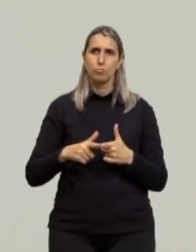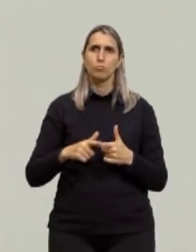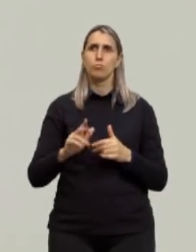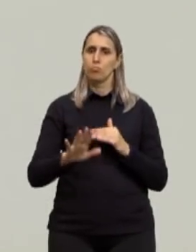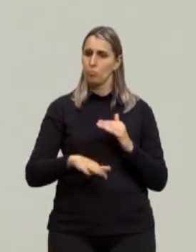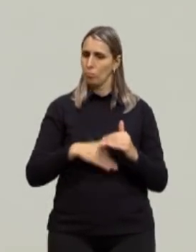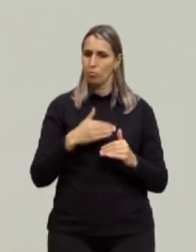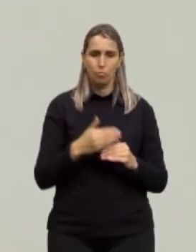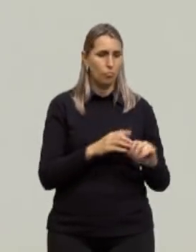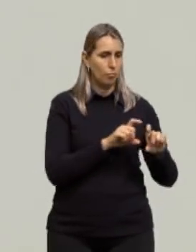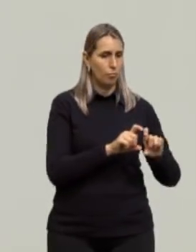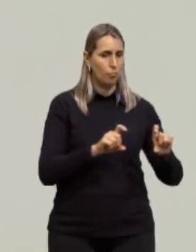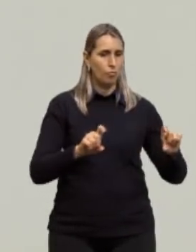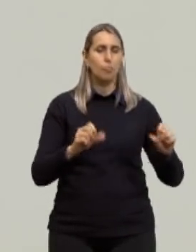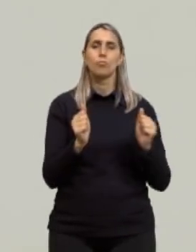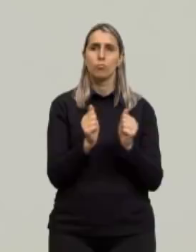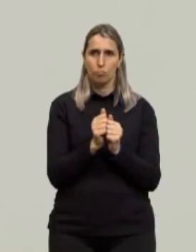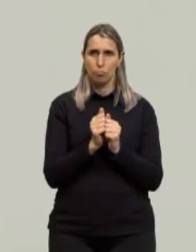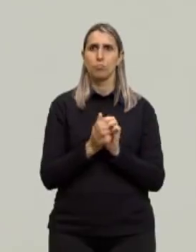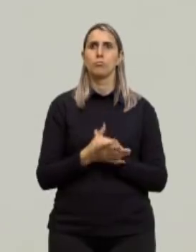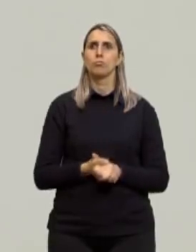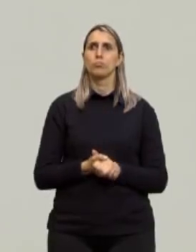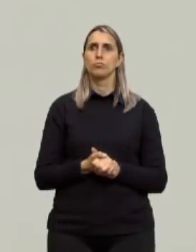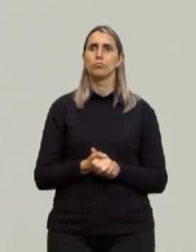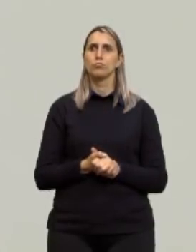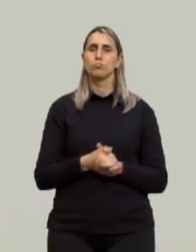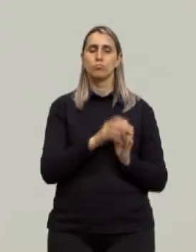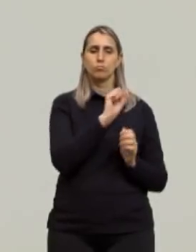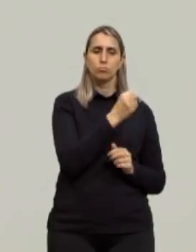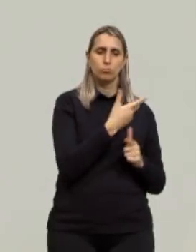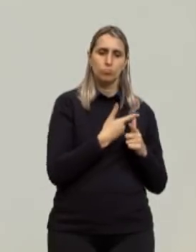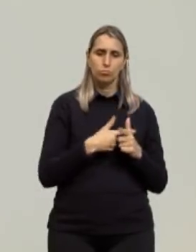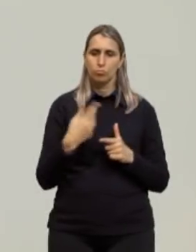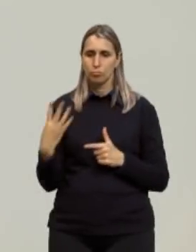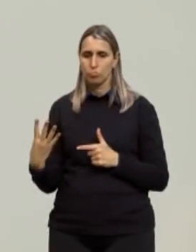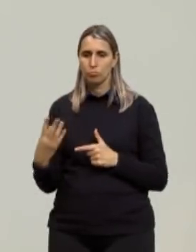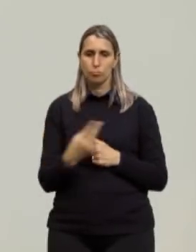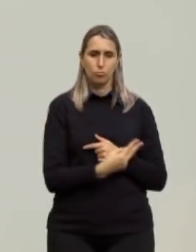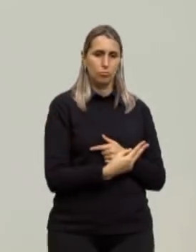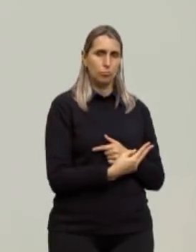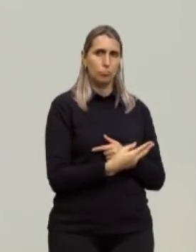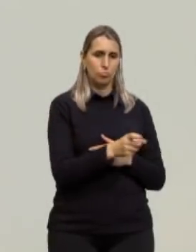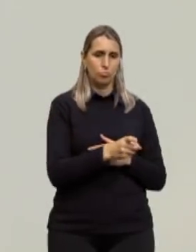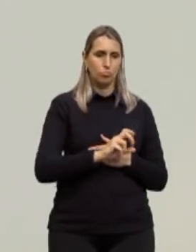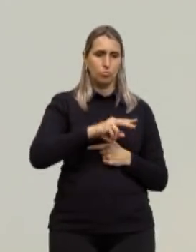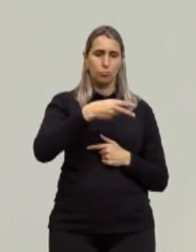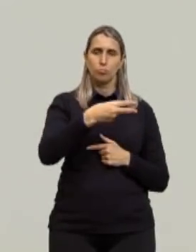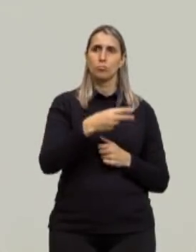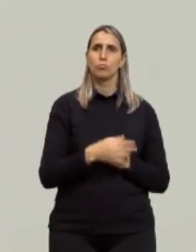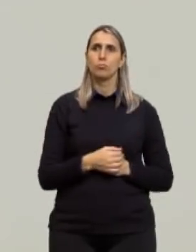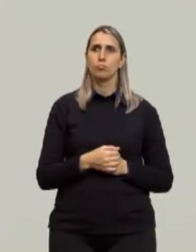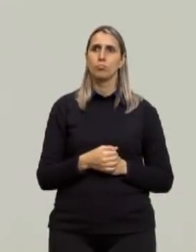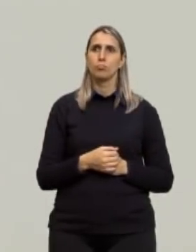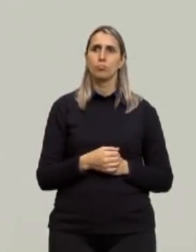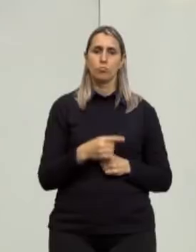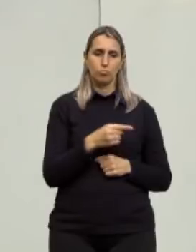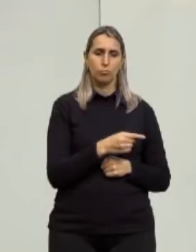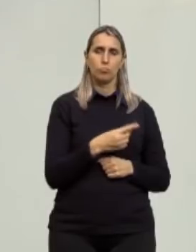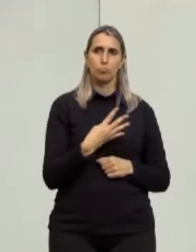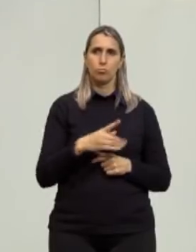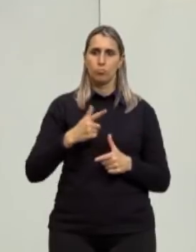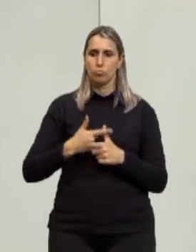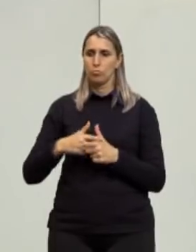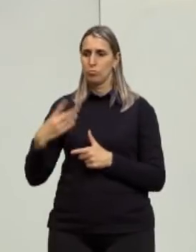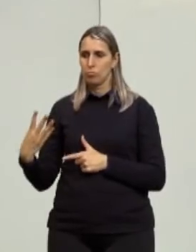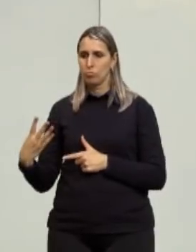todos os termos ao mesmo tempo então 8 / 4 2x ao quadrado menos